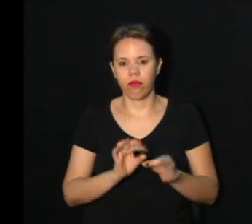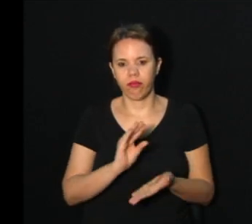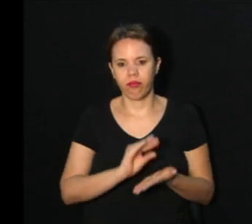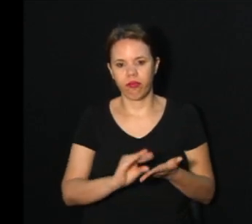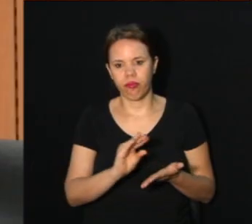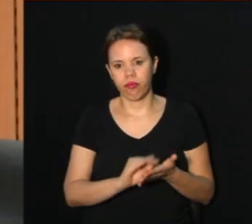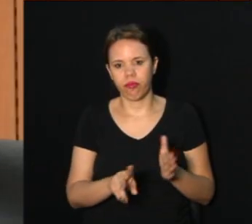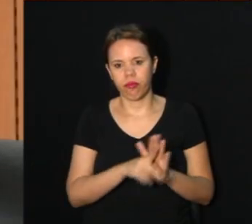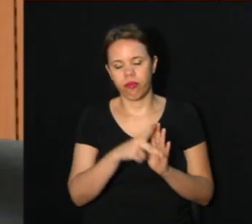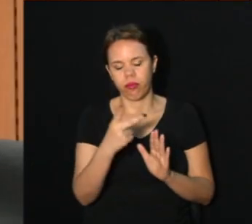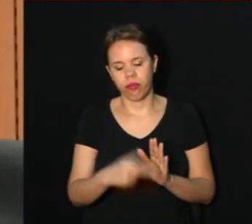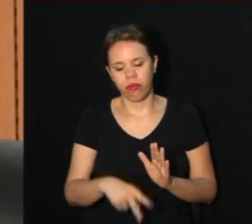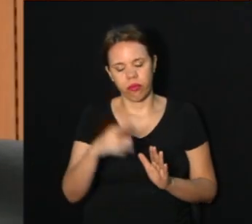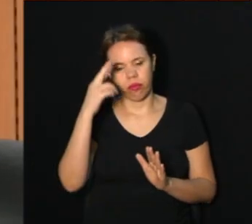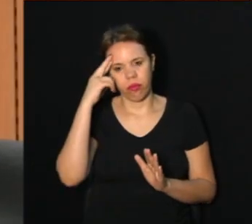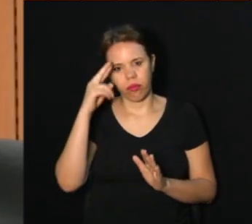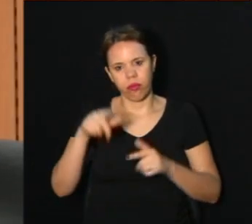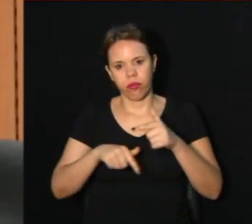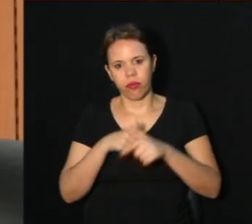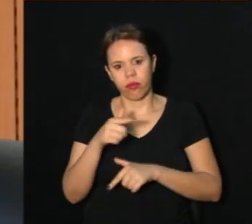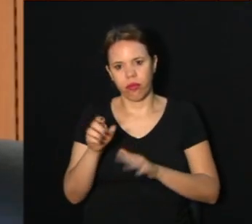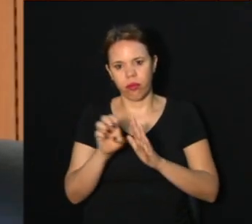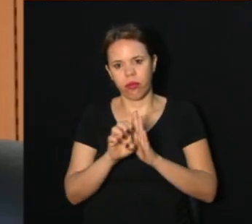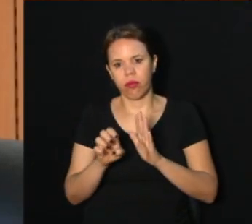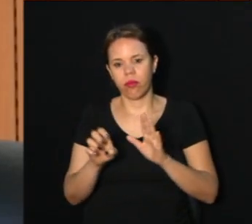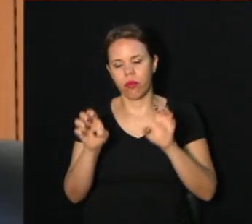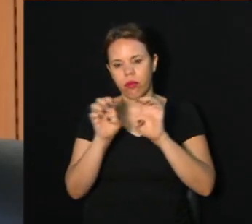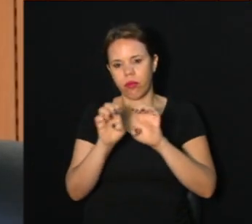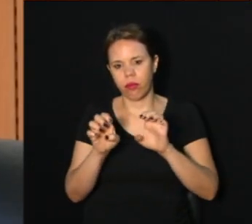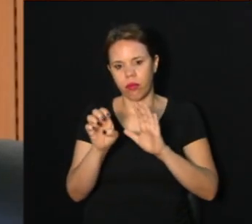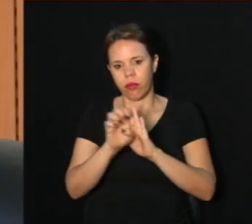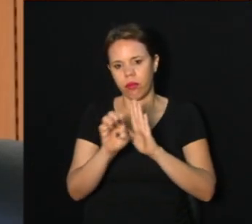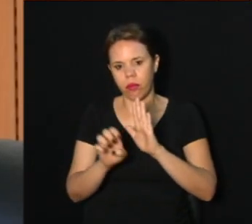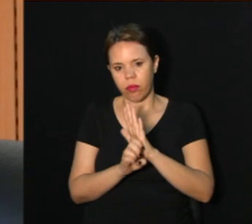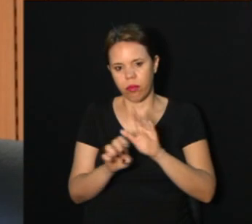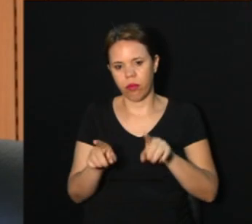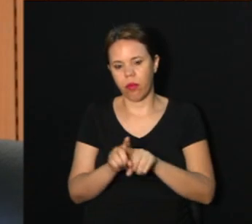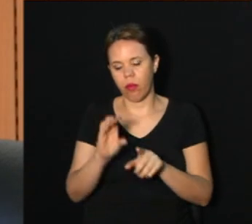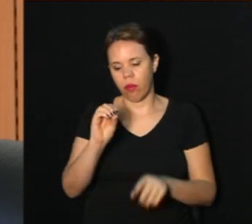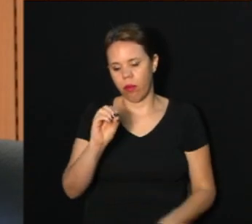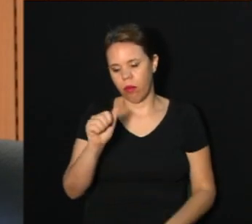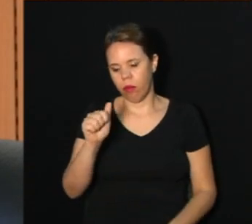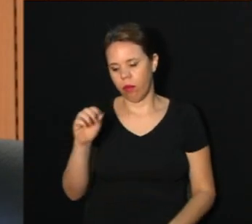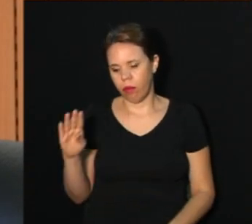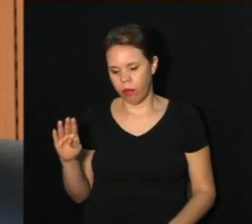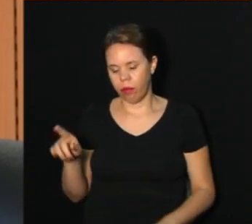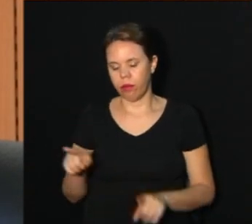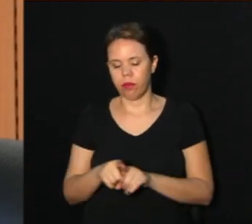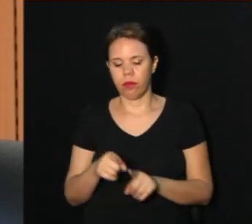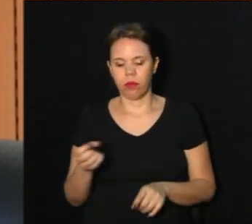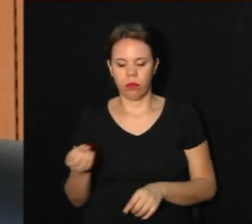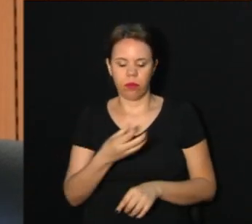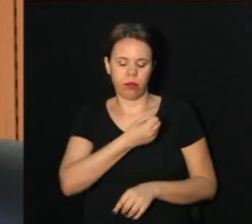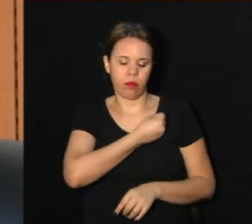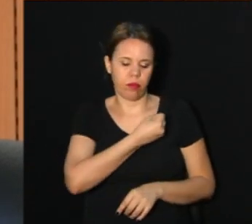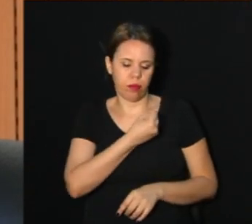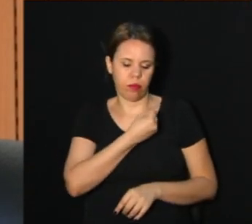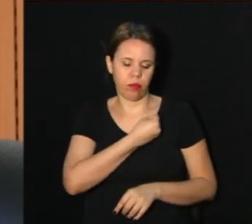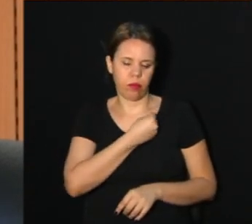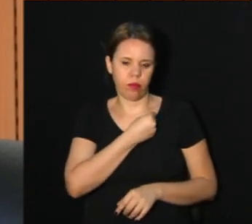aos procuradores, conforme o Estatuto da OAB e da Advocacia, e no novo Código de Processo Civil, que também disciplinou a